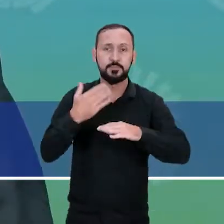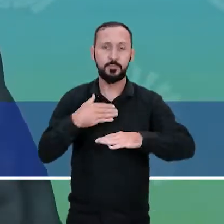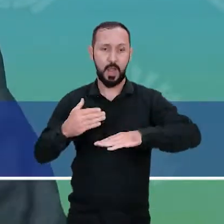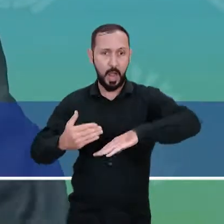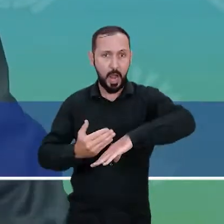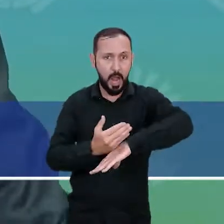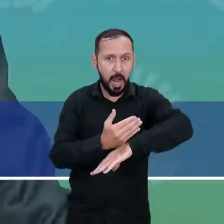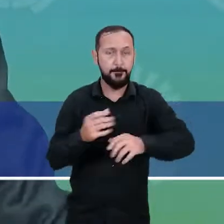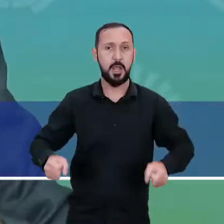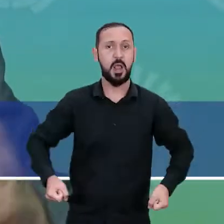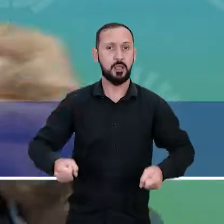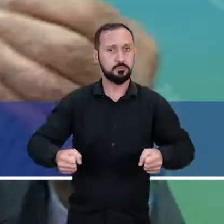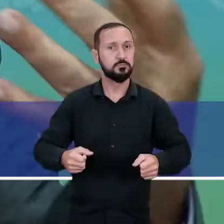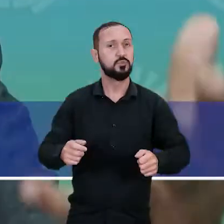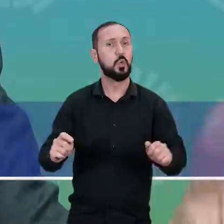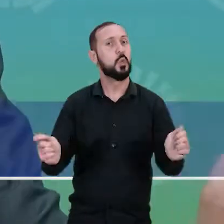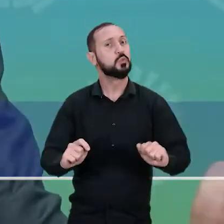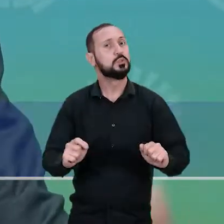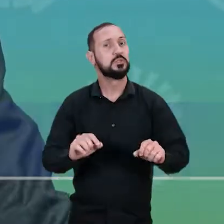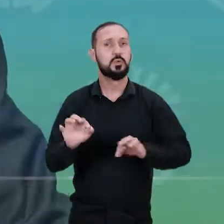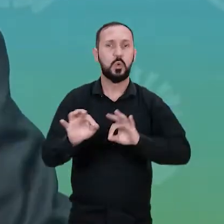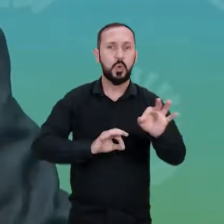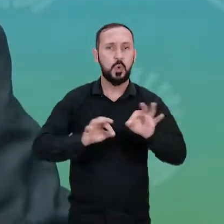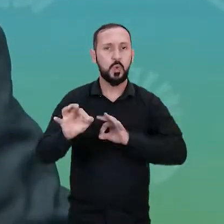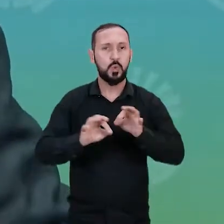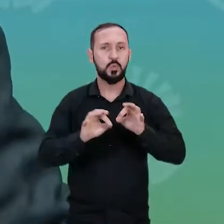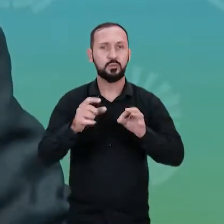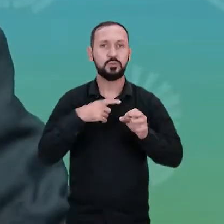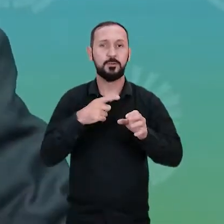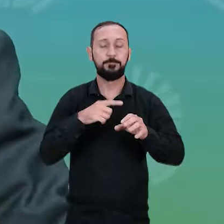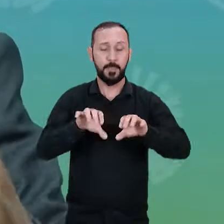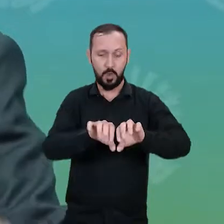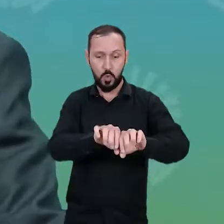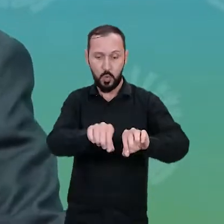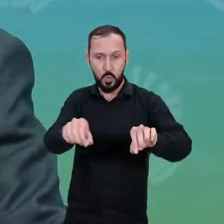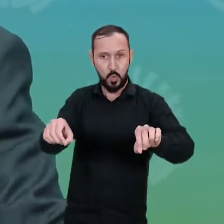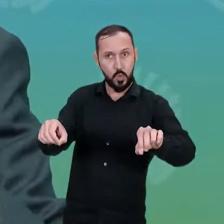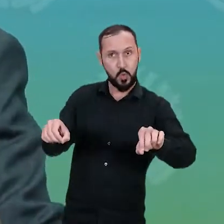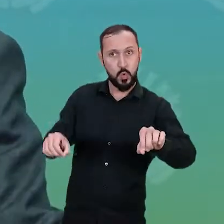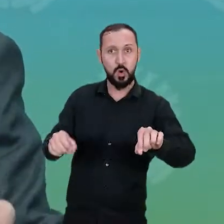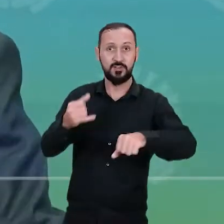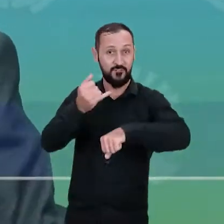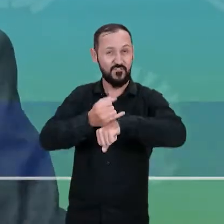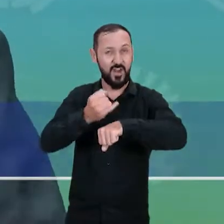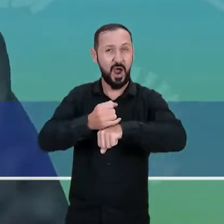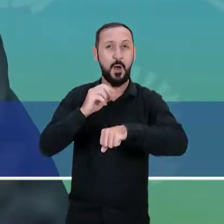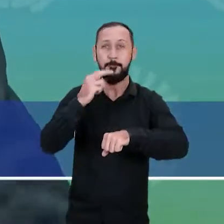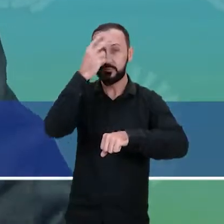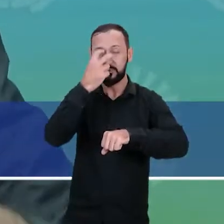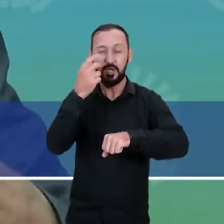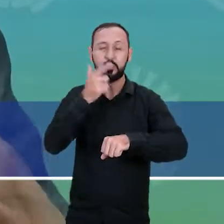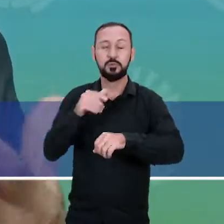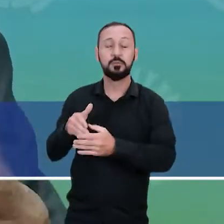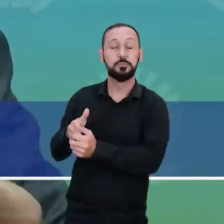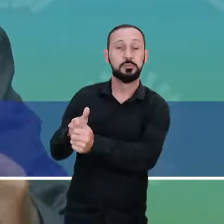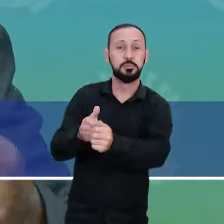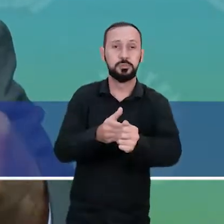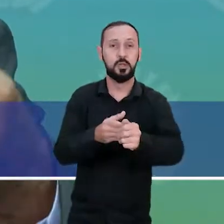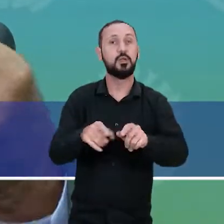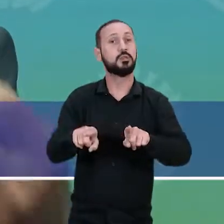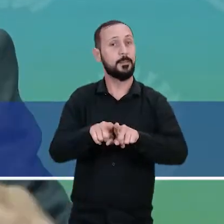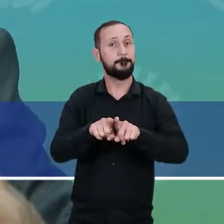para cadeirante, estamos já providenciando os sachões para orientação do cego, os